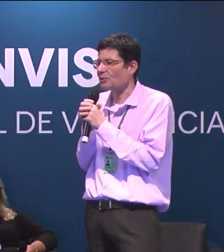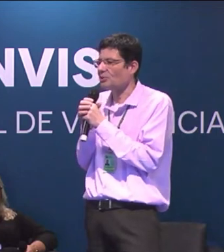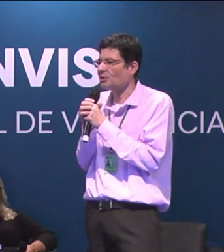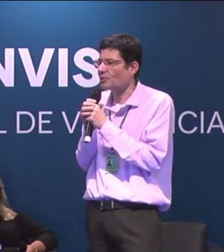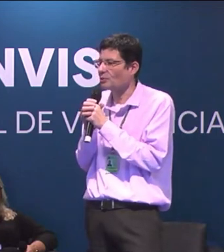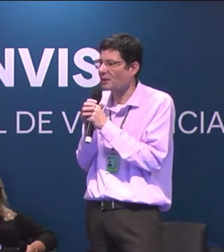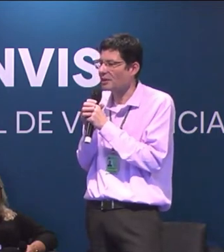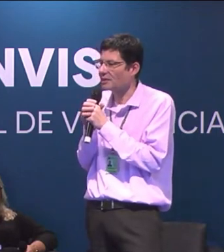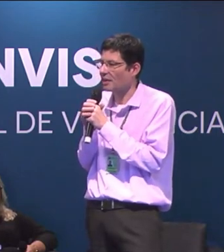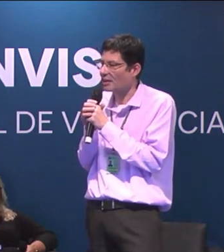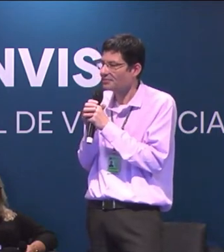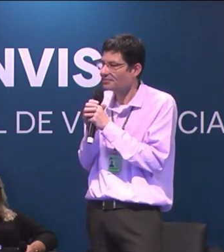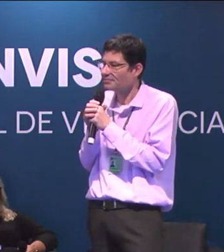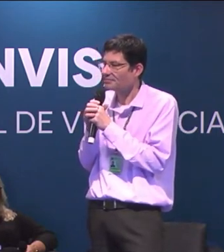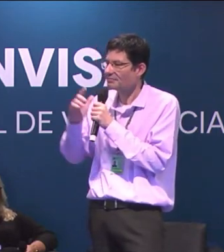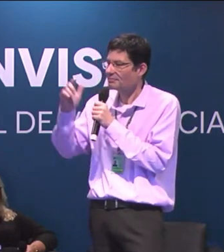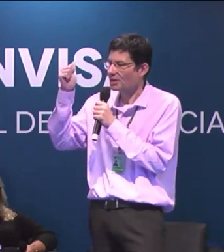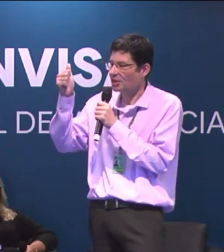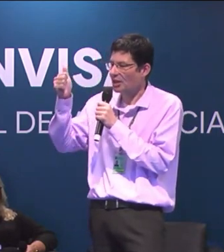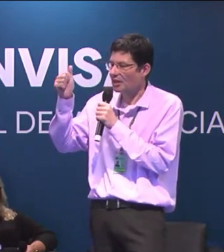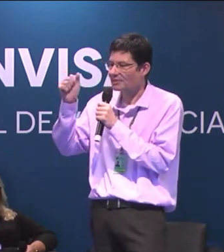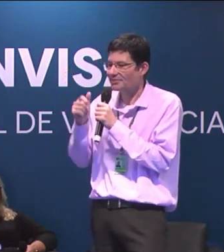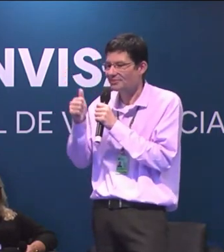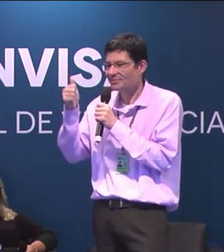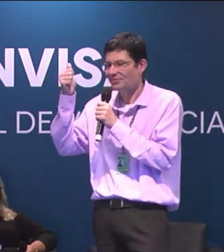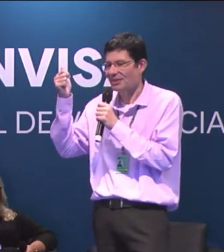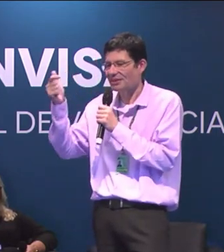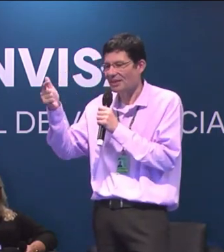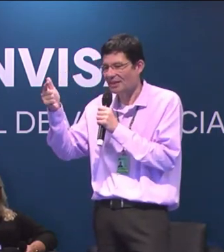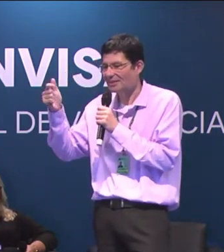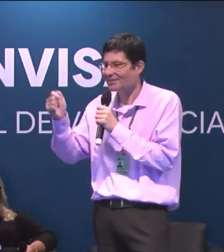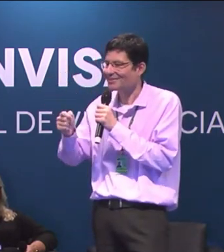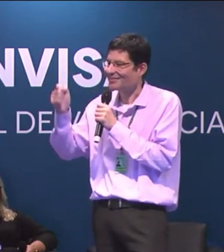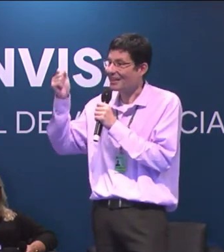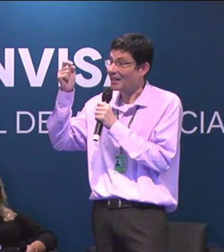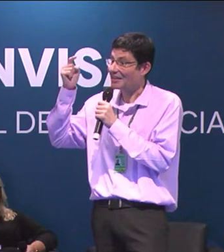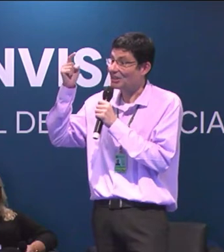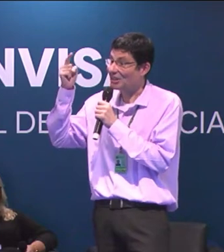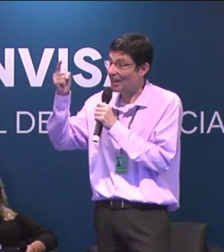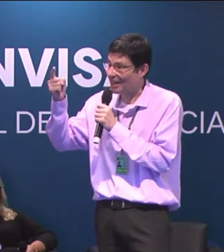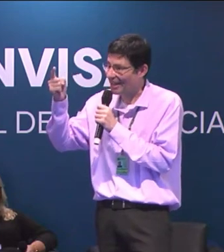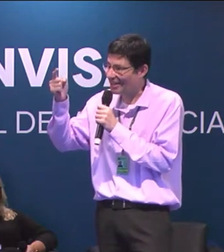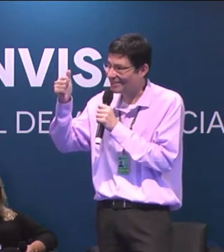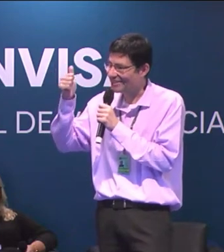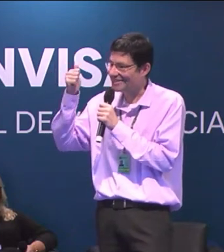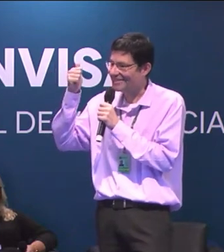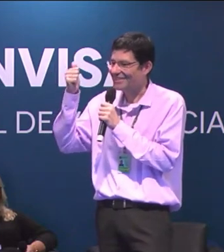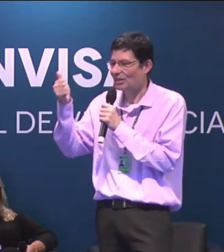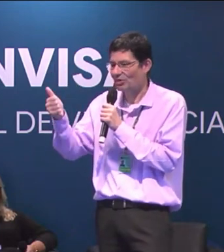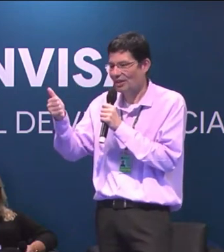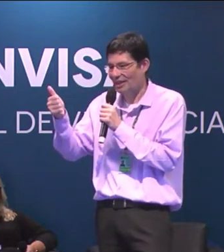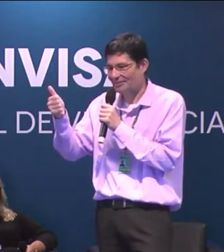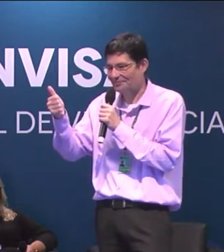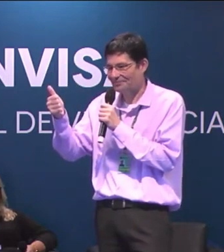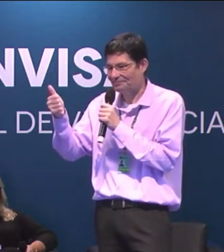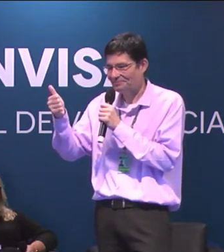chamamos de ciclo PDCA, planejar, fazer, checar e